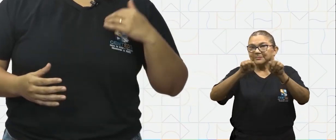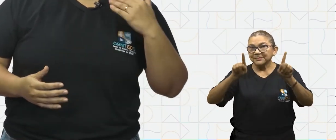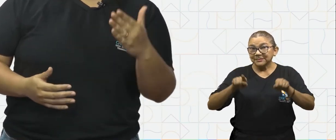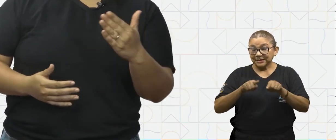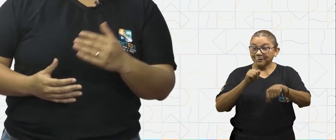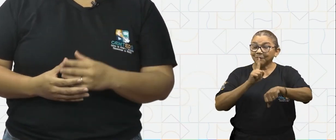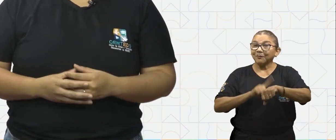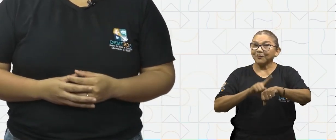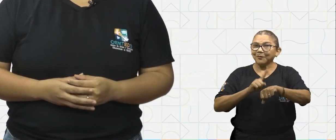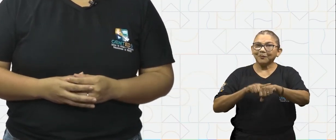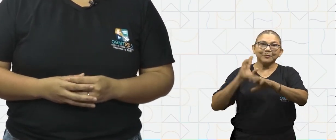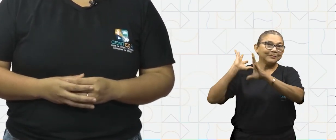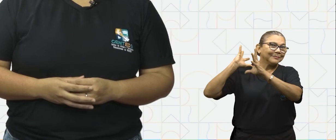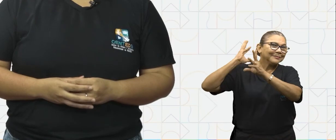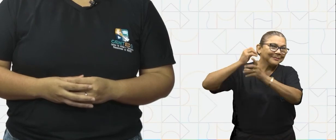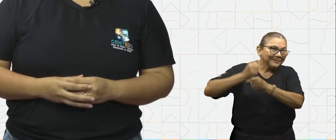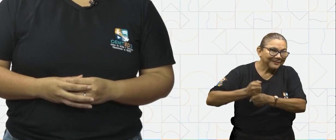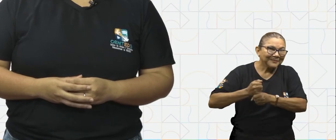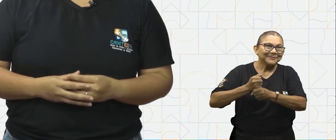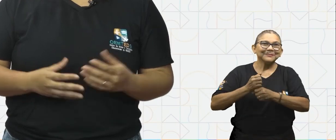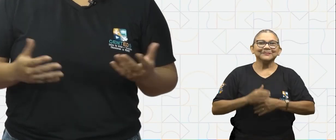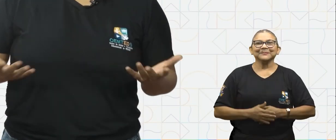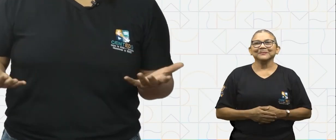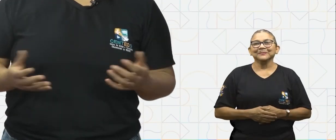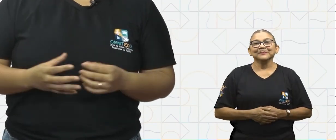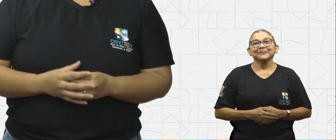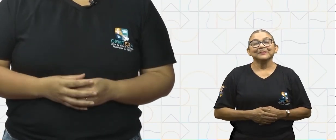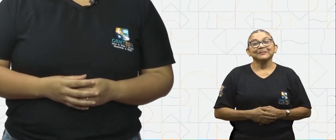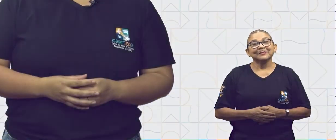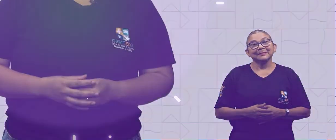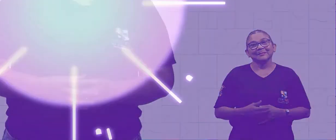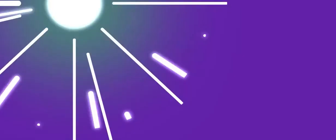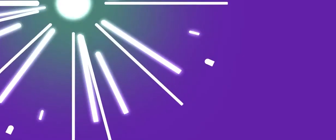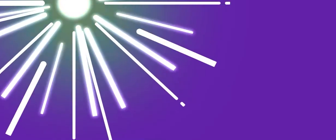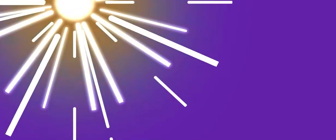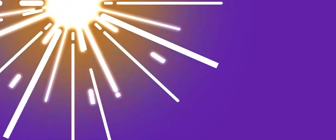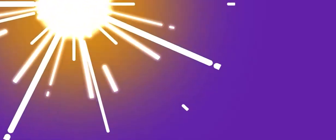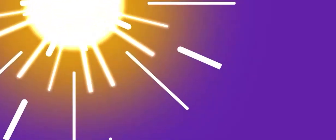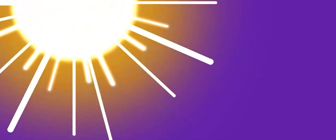de relembrar o que nós vimos na aula de hoje. Chegou a hora da revisão.